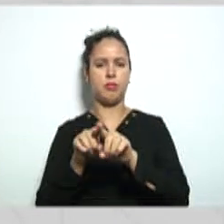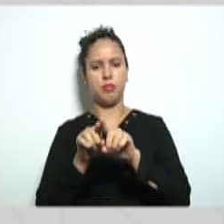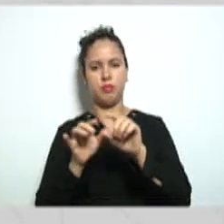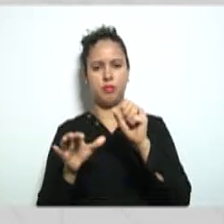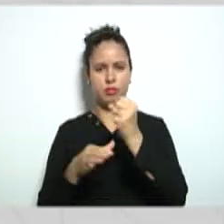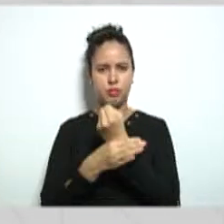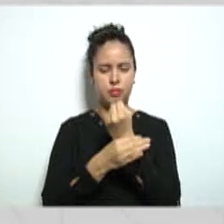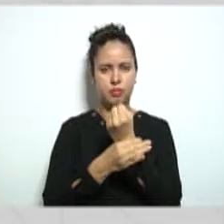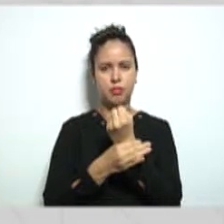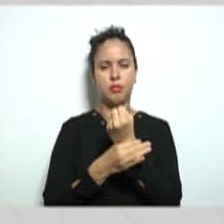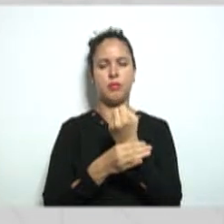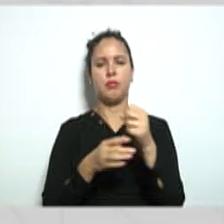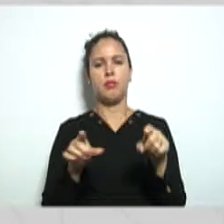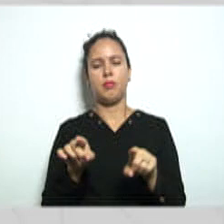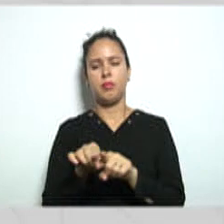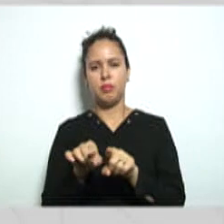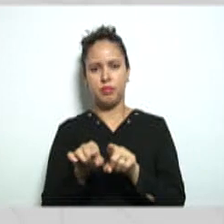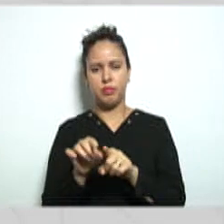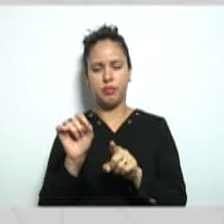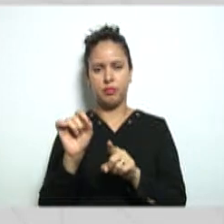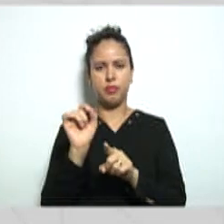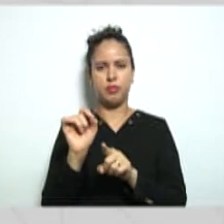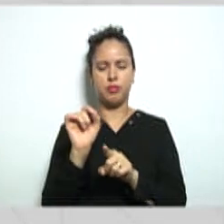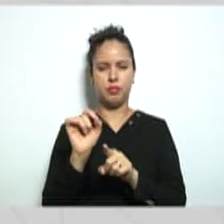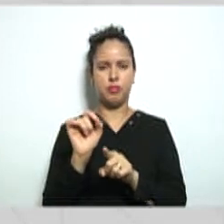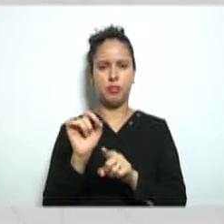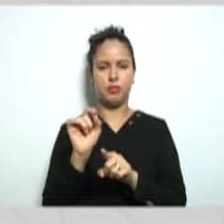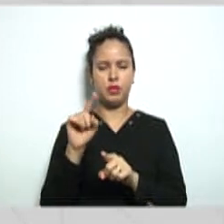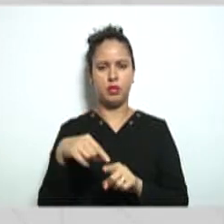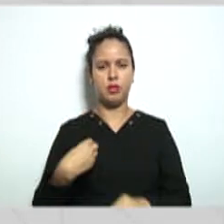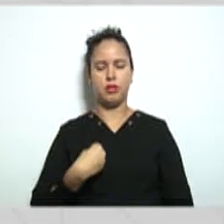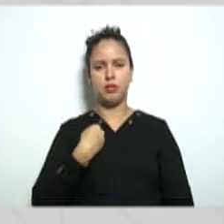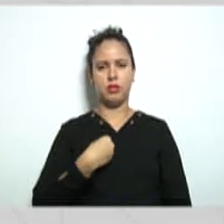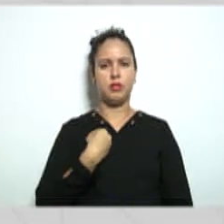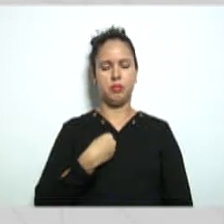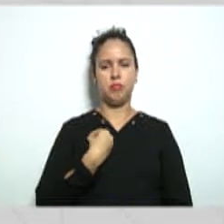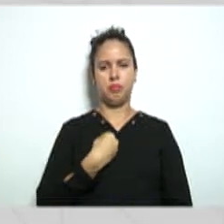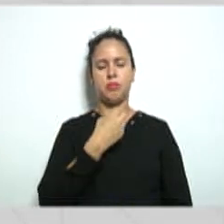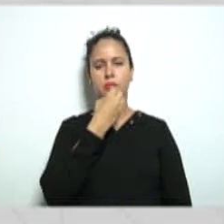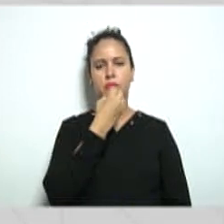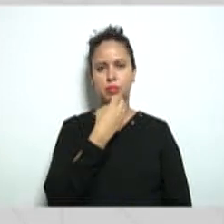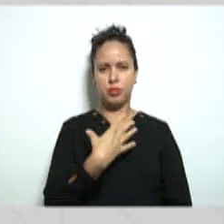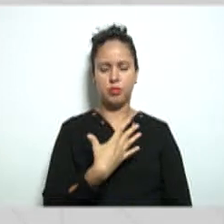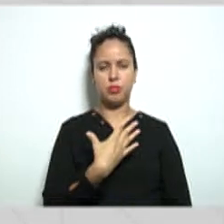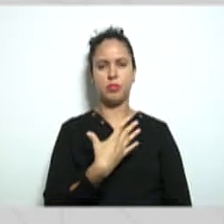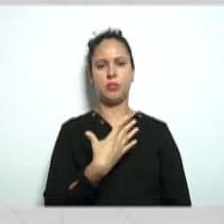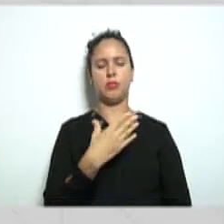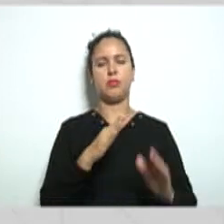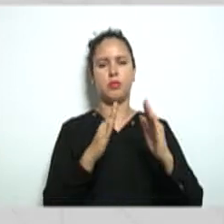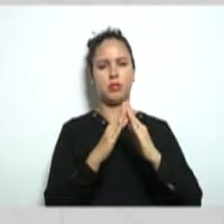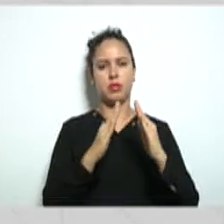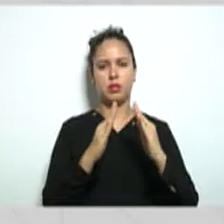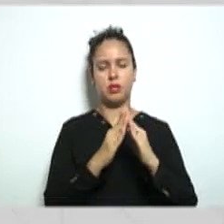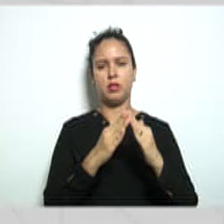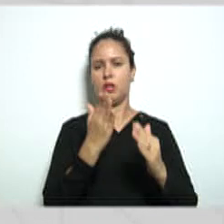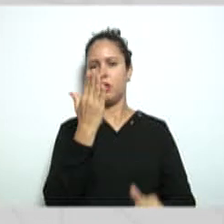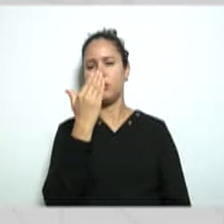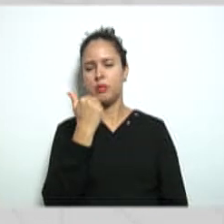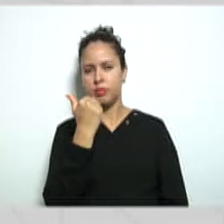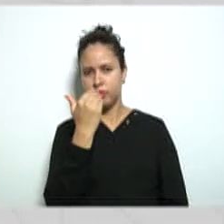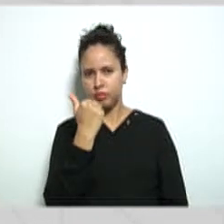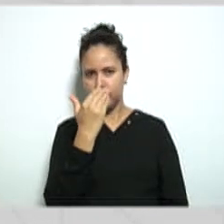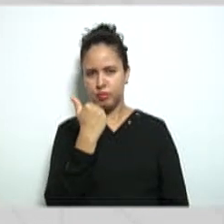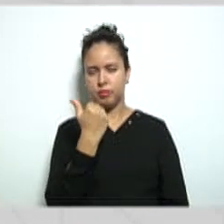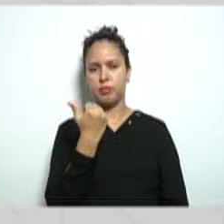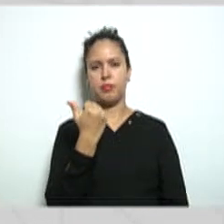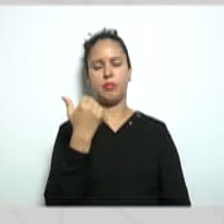Trabalho decente é aquele capaz de garantir uma vida digna com moradia, com alimentação,